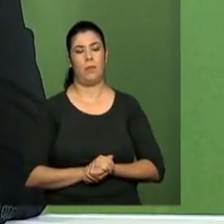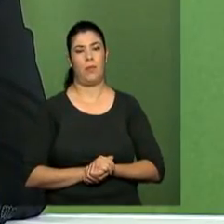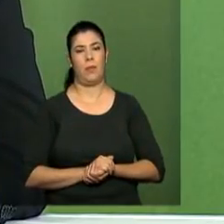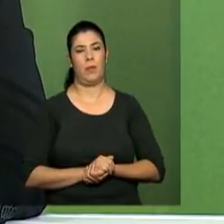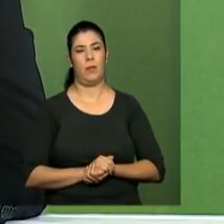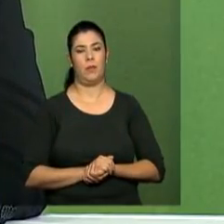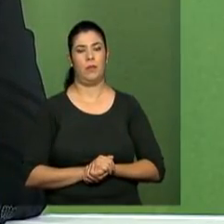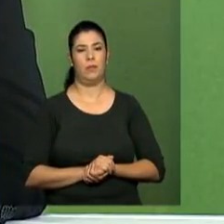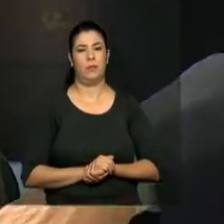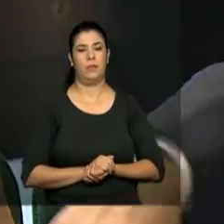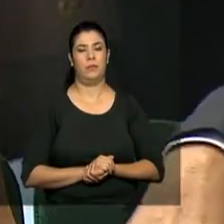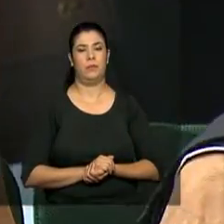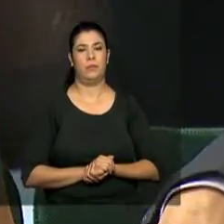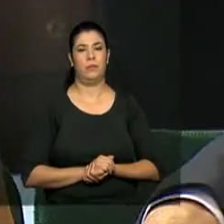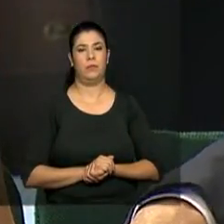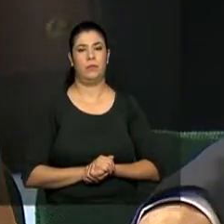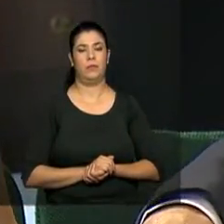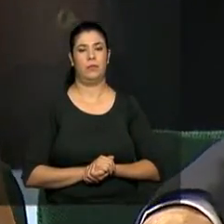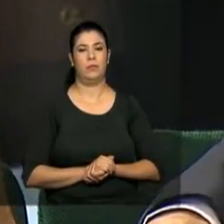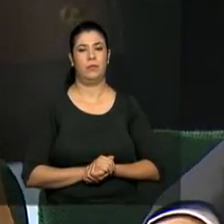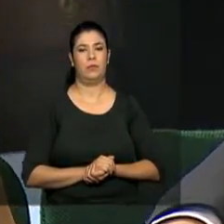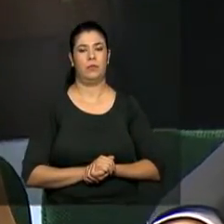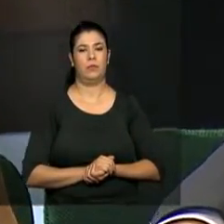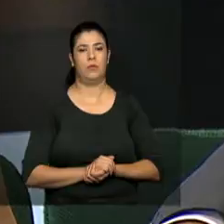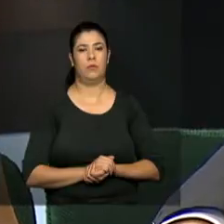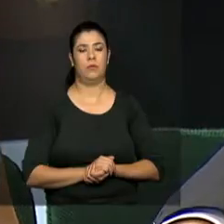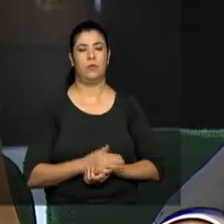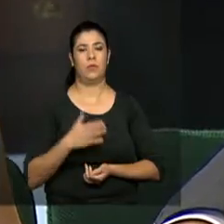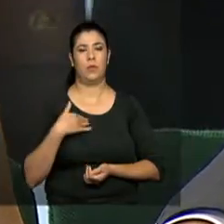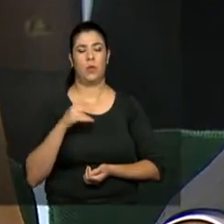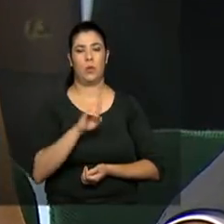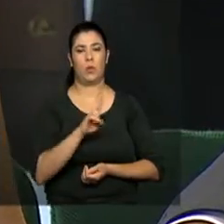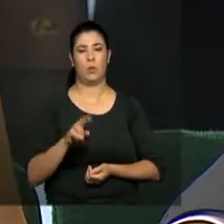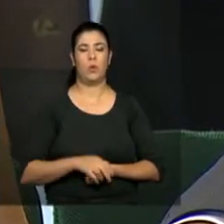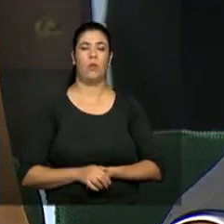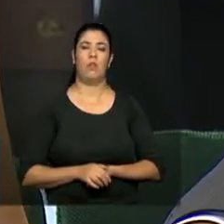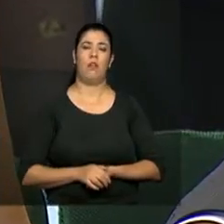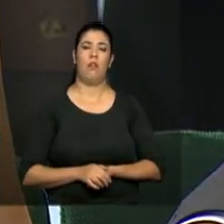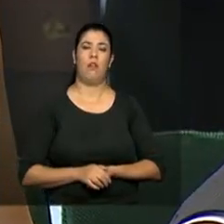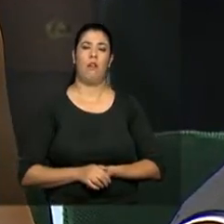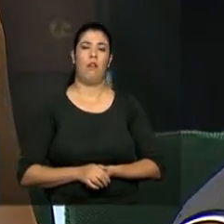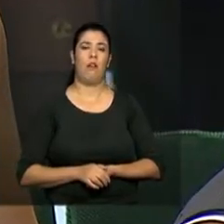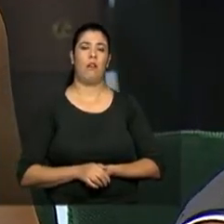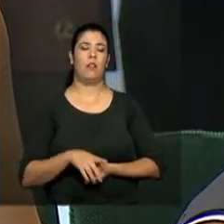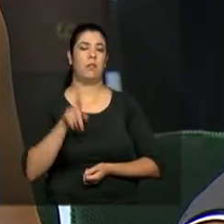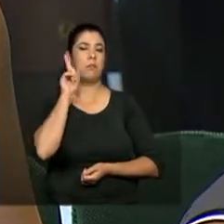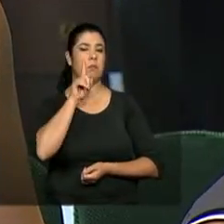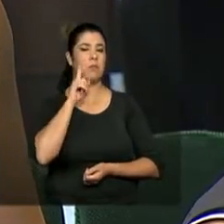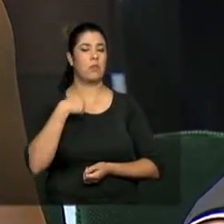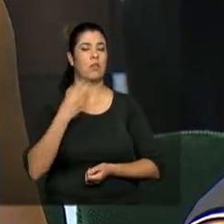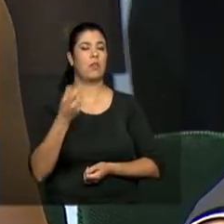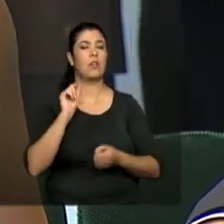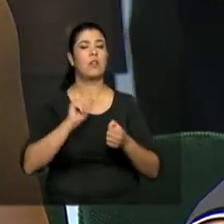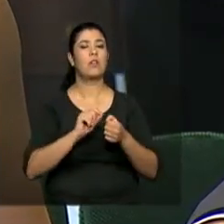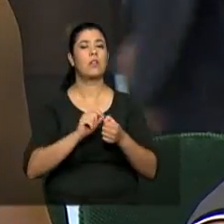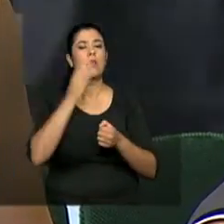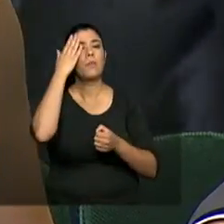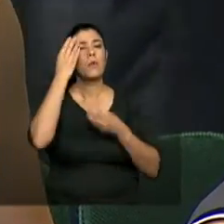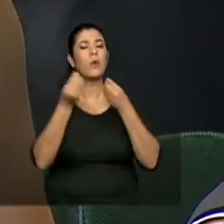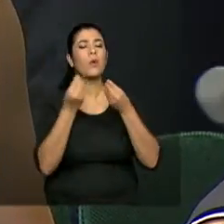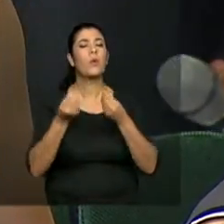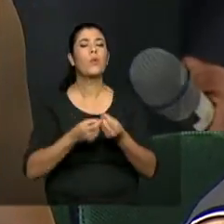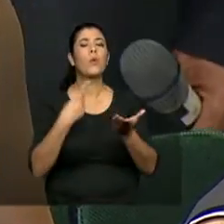ministra ana jorge à agência bloomberg eu queria saber com o que vai ser um pacto fiscal deste programa de bem mais simples